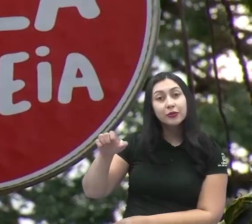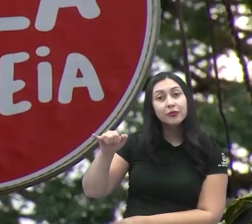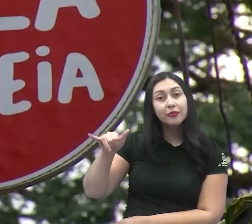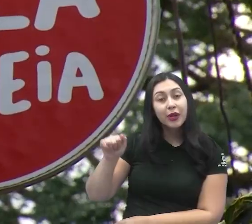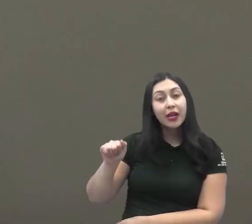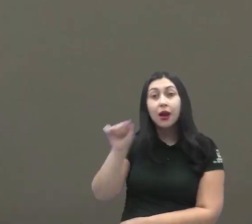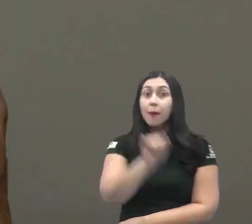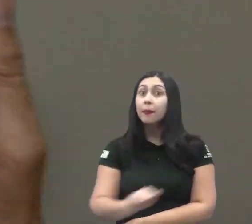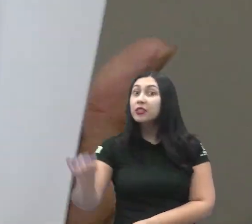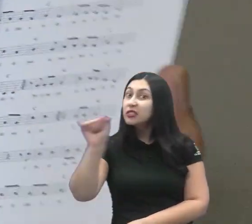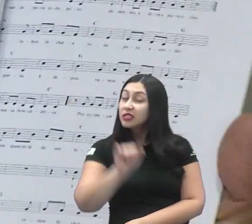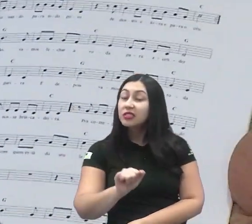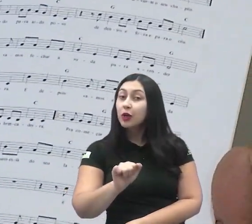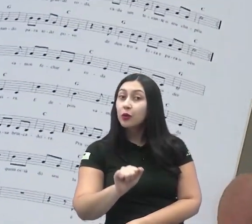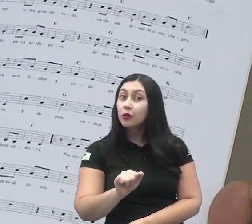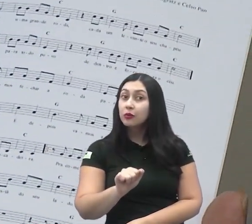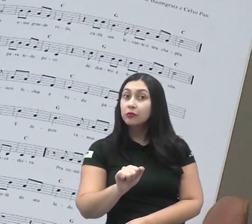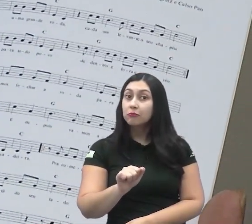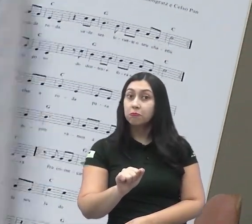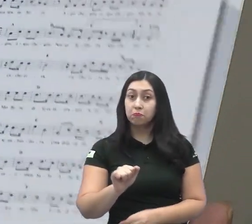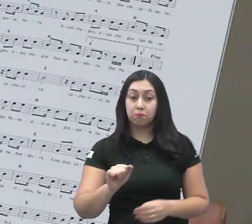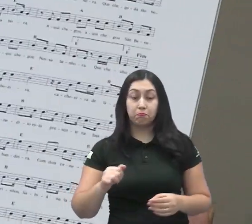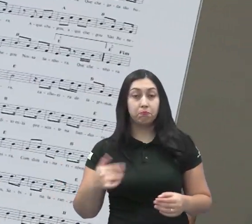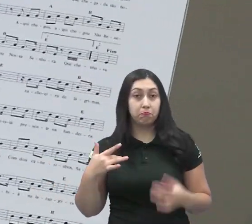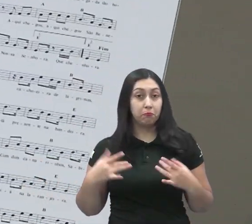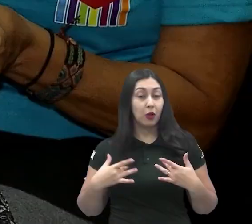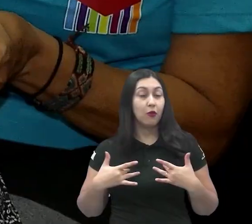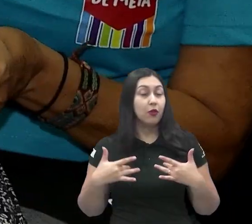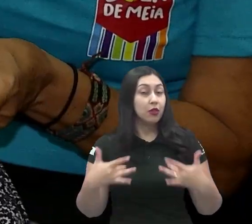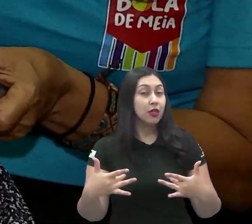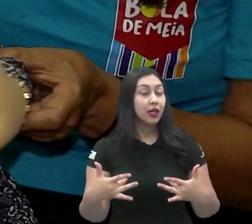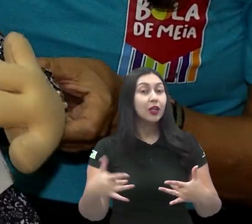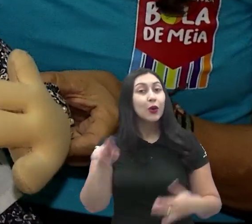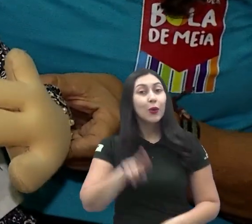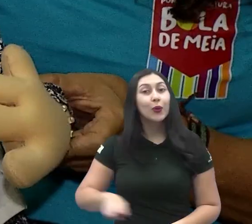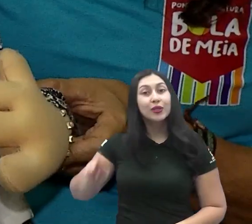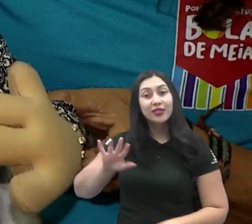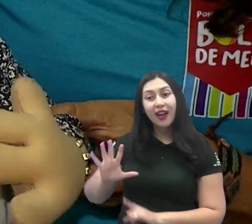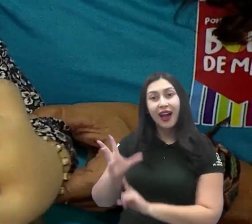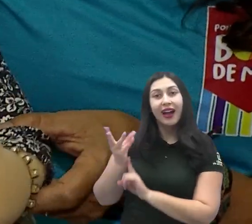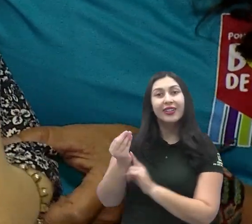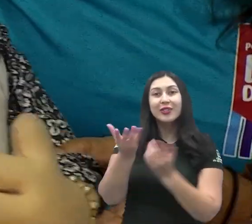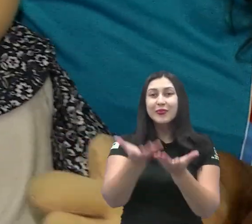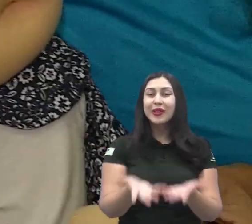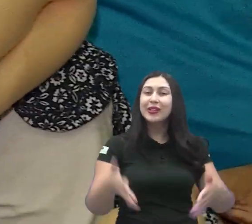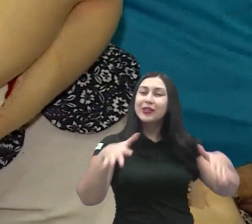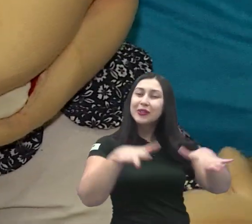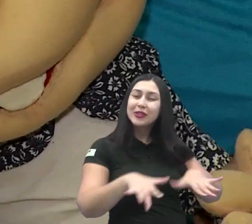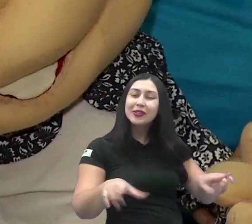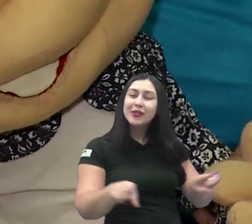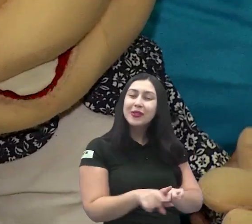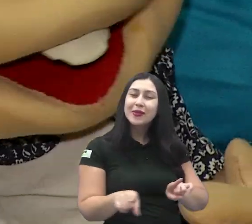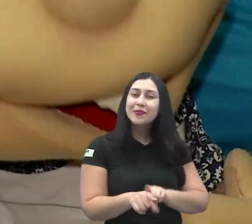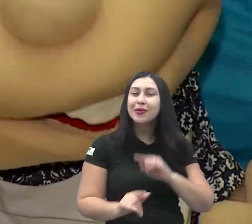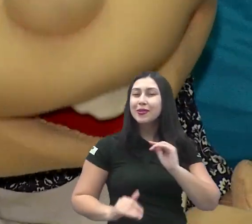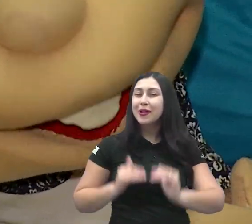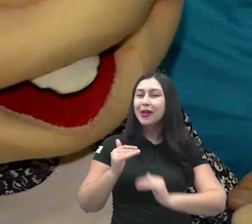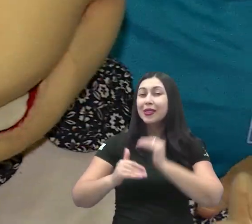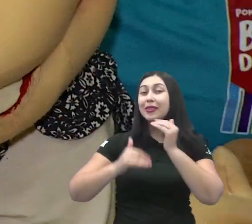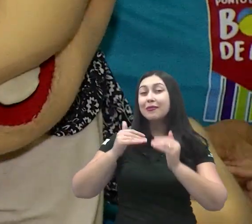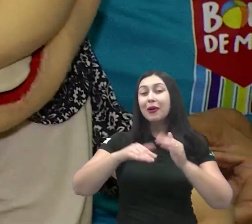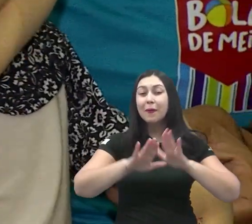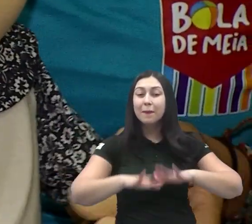de Meia, que é uma associação sem fins lucrativos, utiliza a arte como ferramenta de inclusão